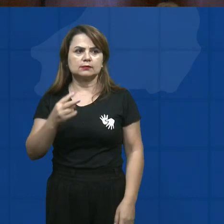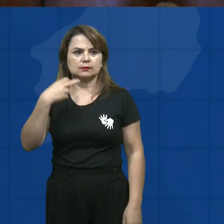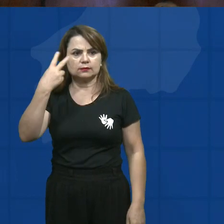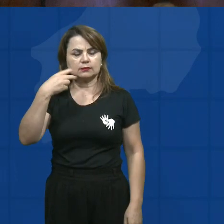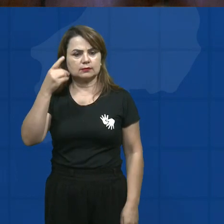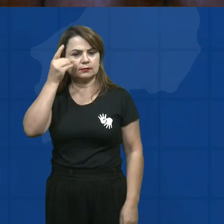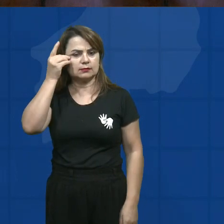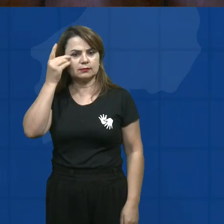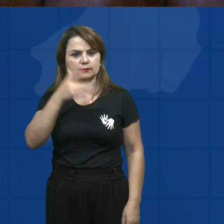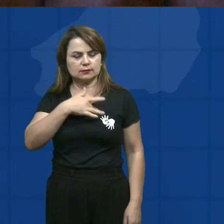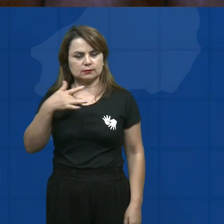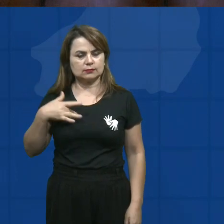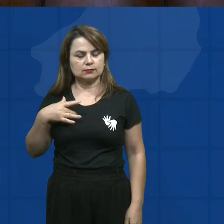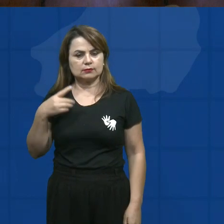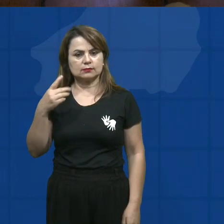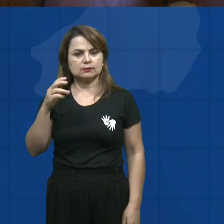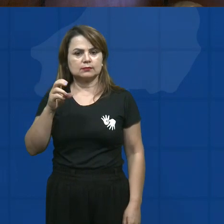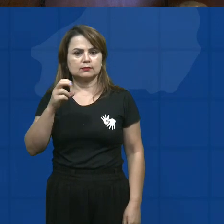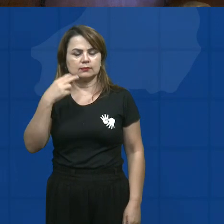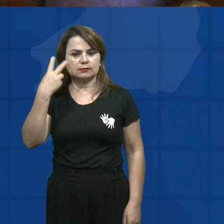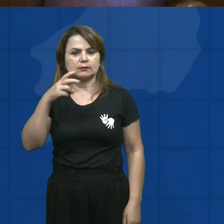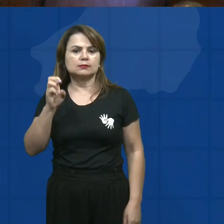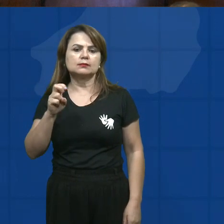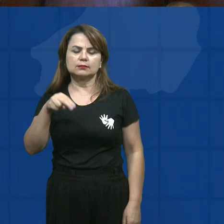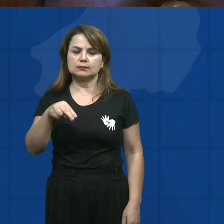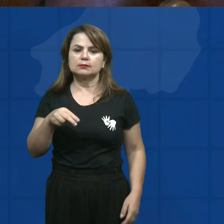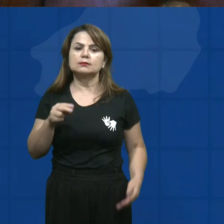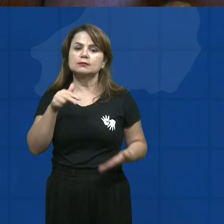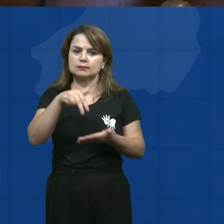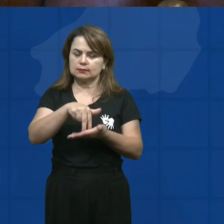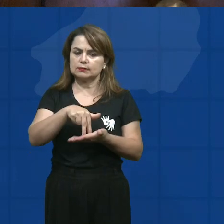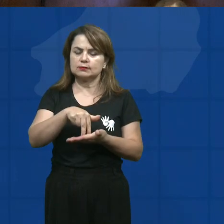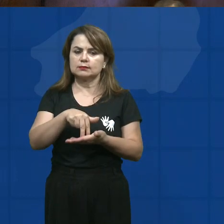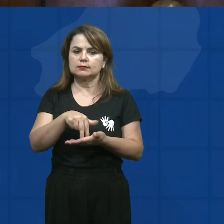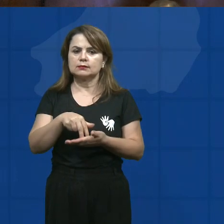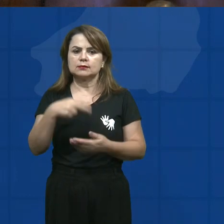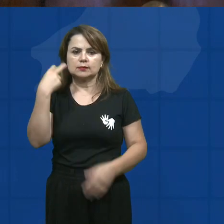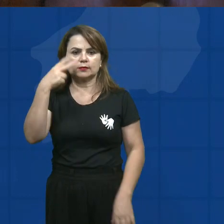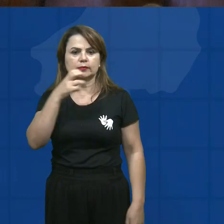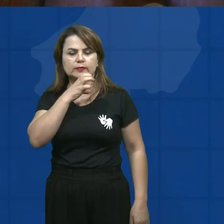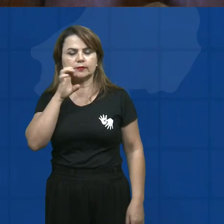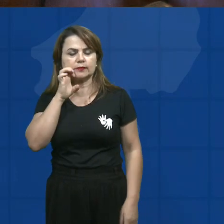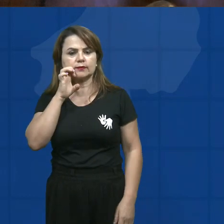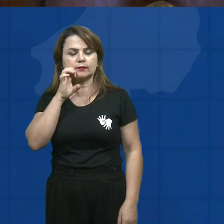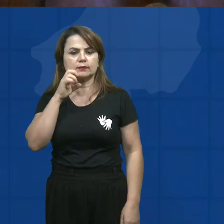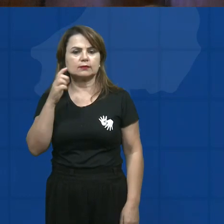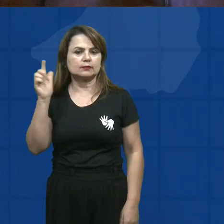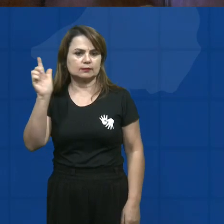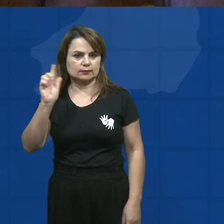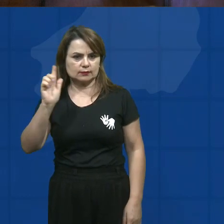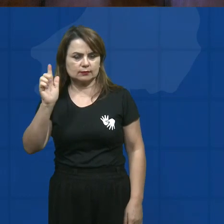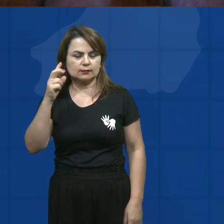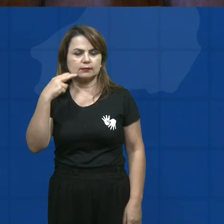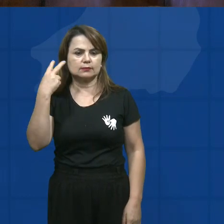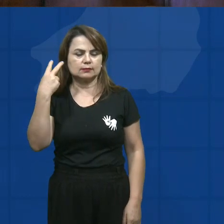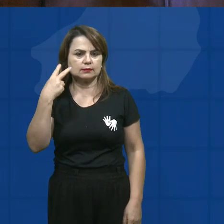Vereador Danilo da Saúde Vereador Eduardo Nascimento Presente Vereador Doutor Elegeco Vereador Evandro Galetti